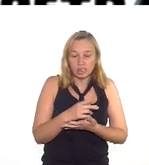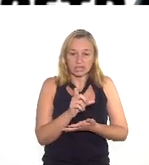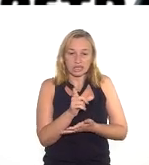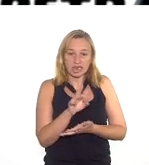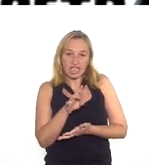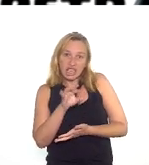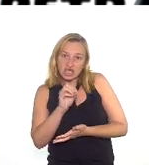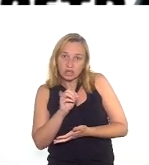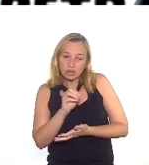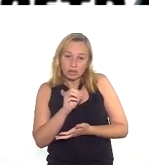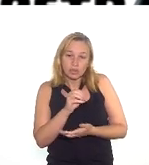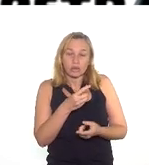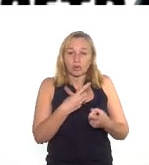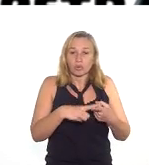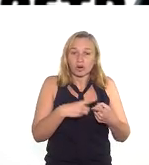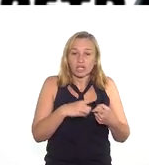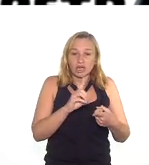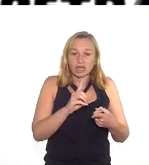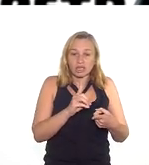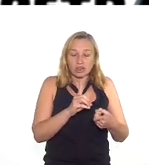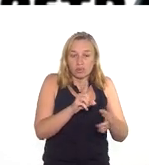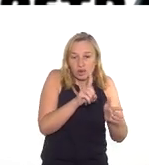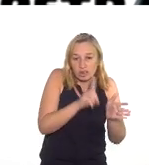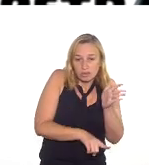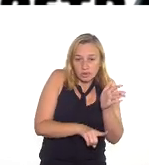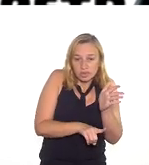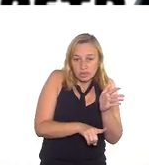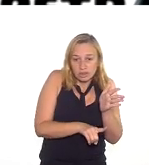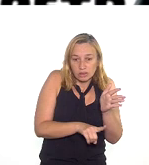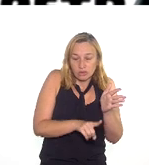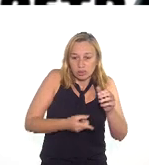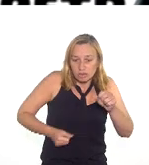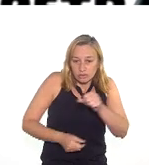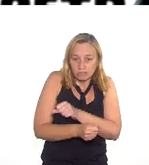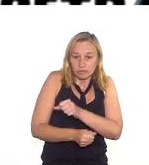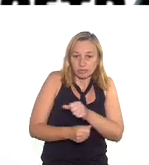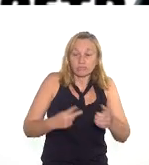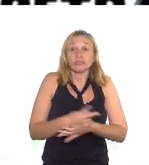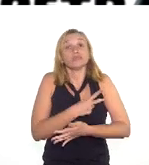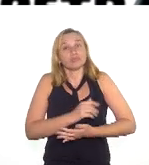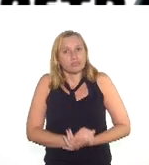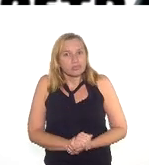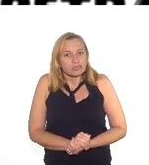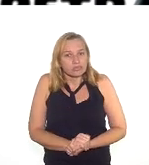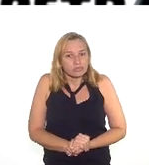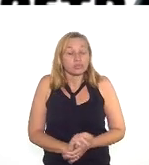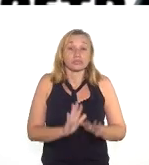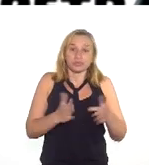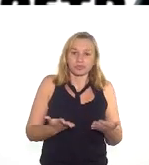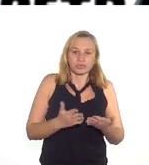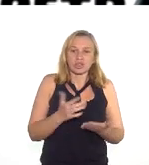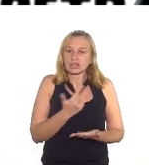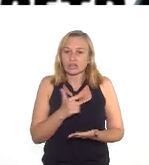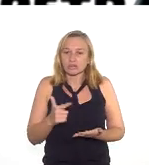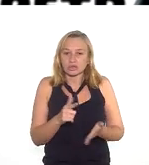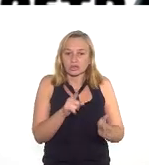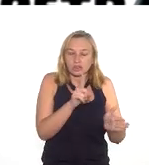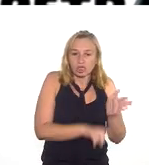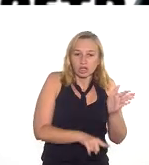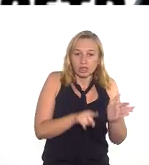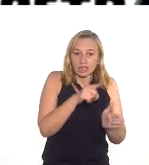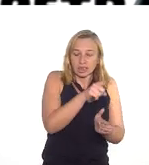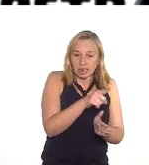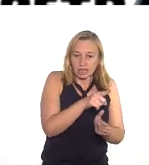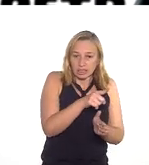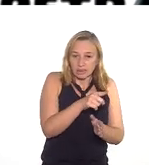presumido, ela só não faz o abatimento quando o efetivo investimento ocorrer. Ou seja, não desconta naquele